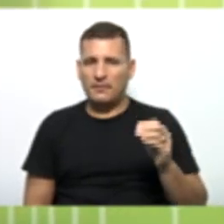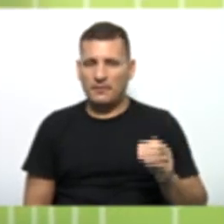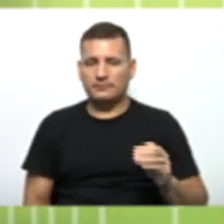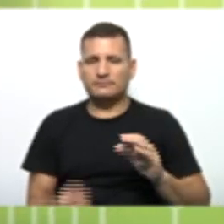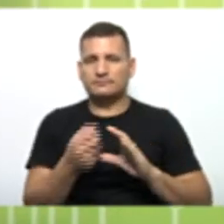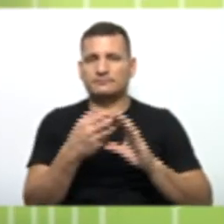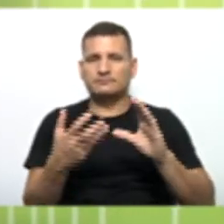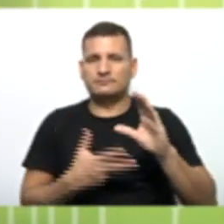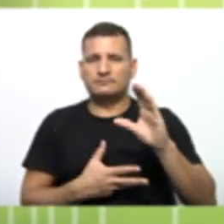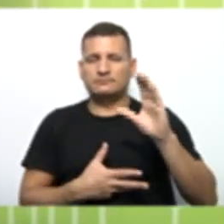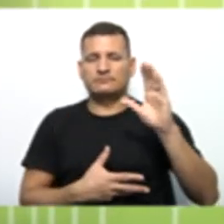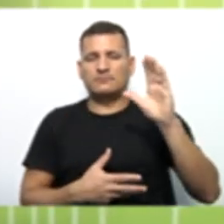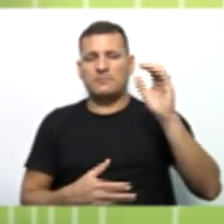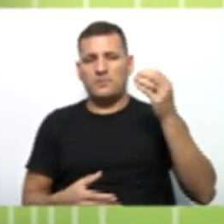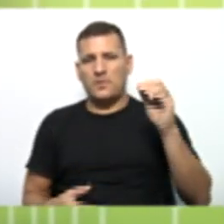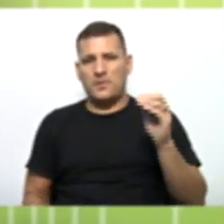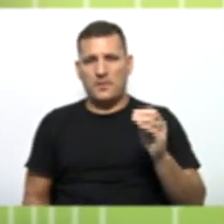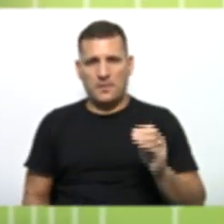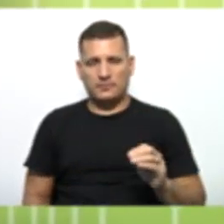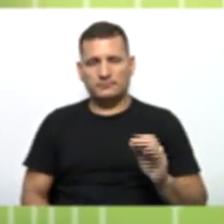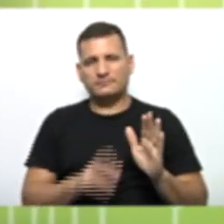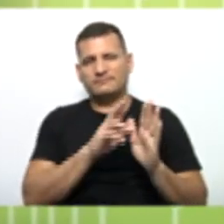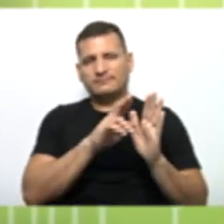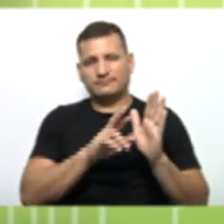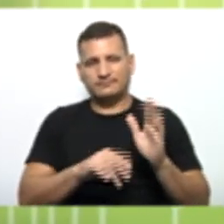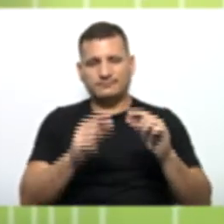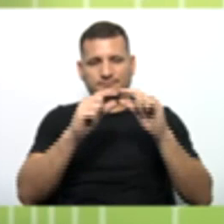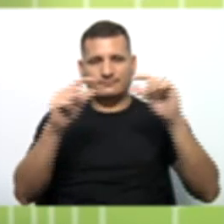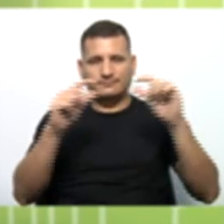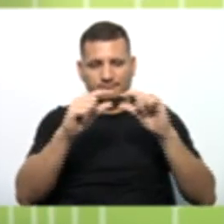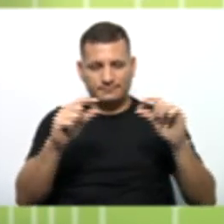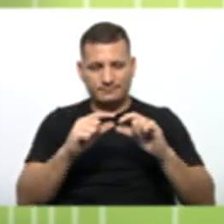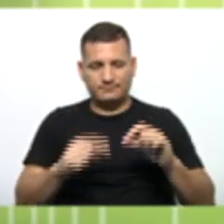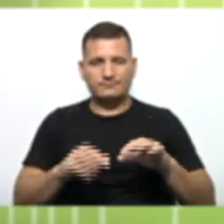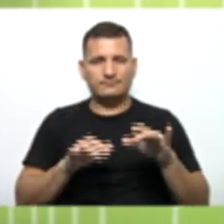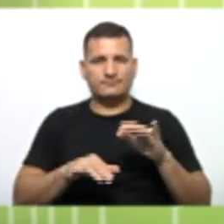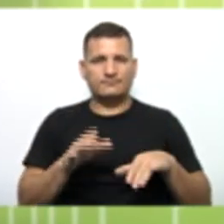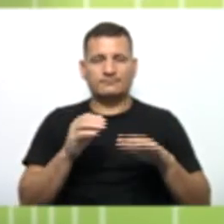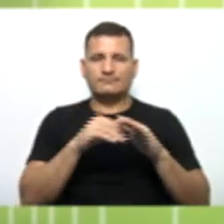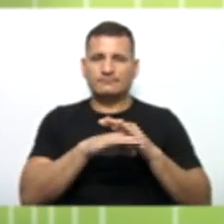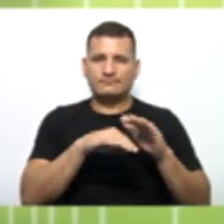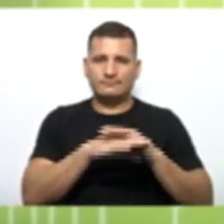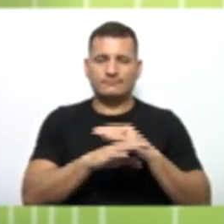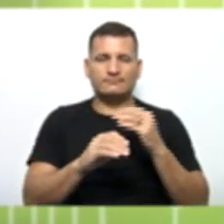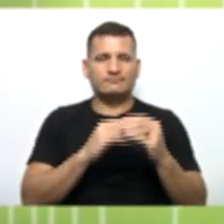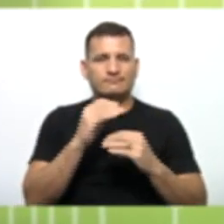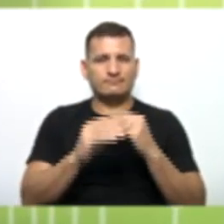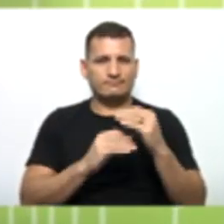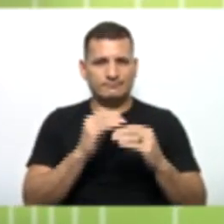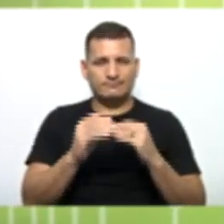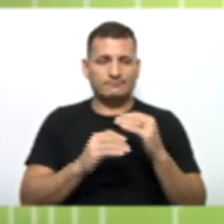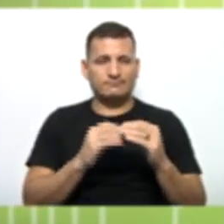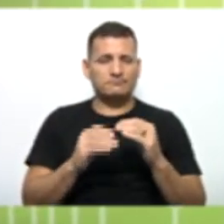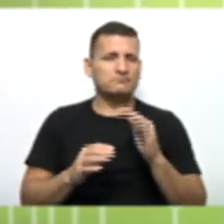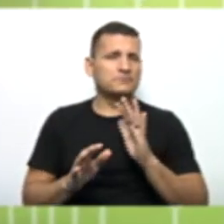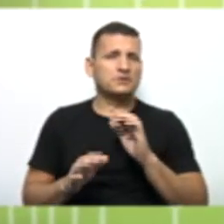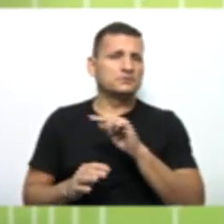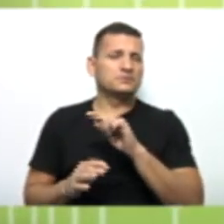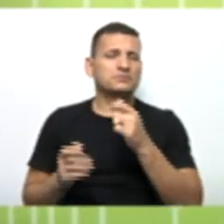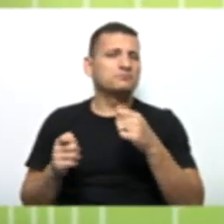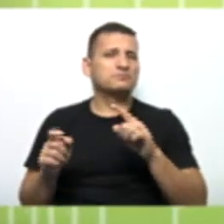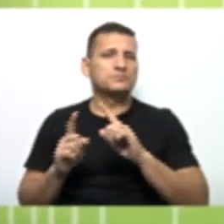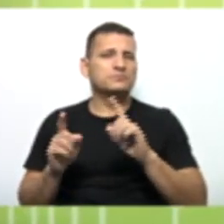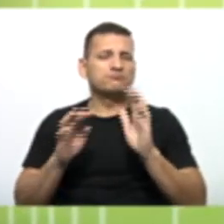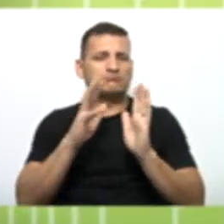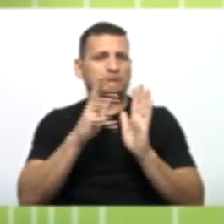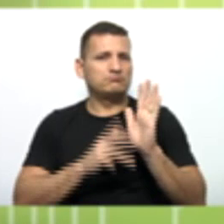enormes, certo? Vários campos para ser preenchido, para ser armazenado no banco de dados do seu cliente, e ele não precisa de tudo